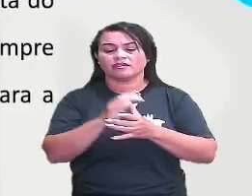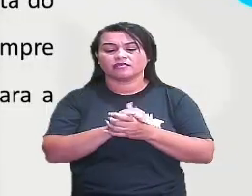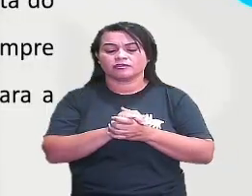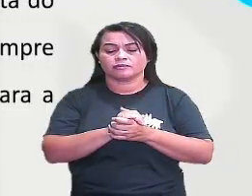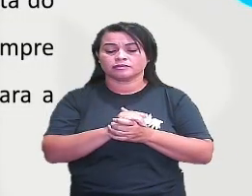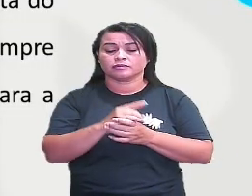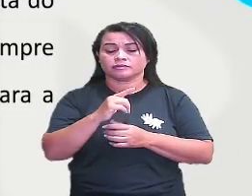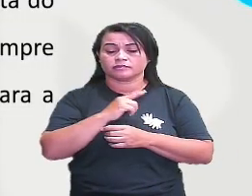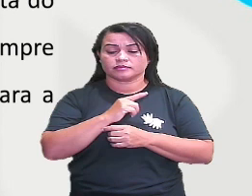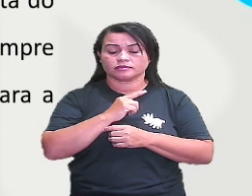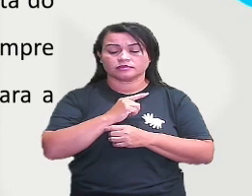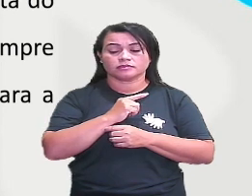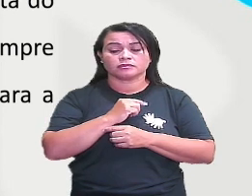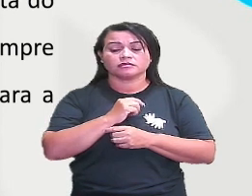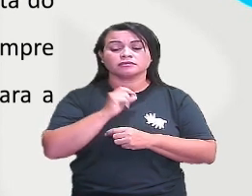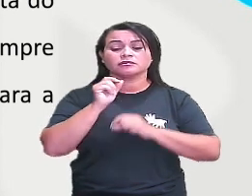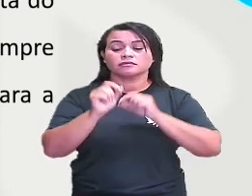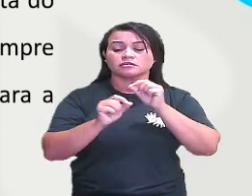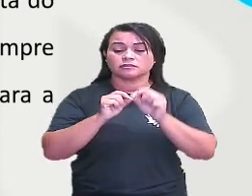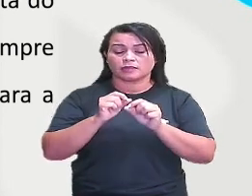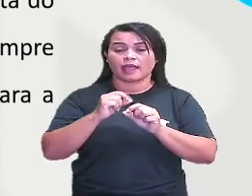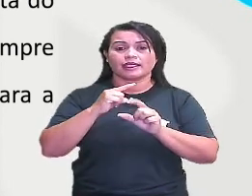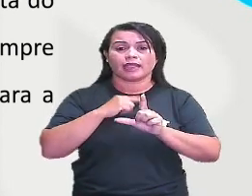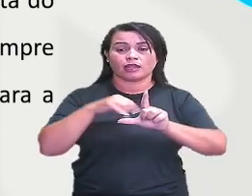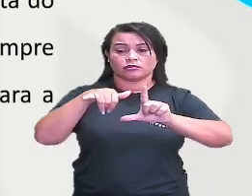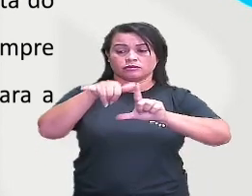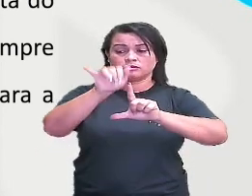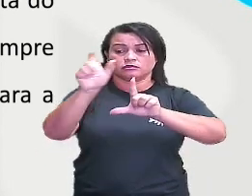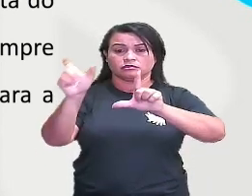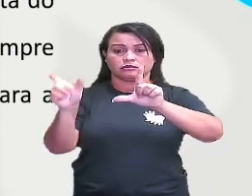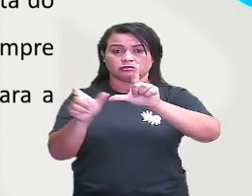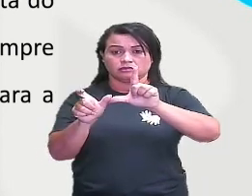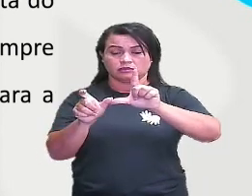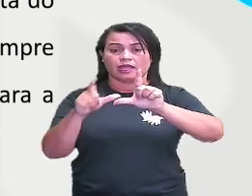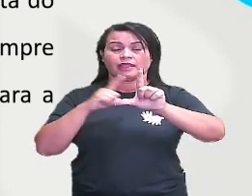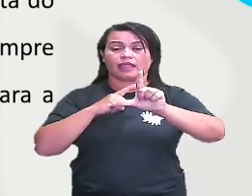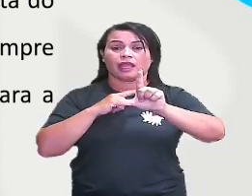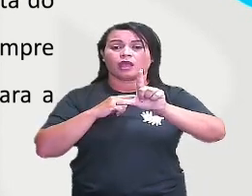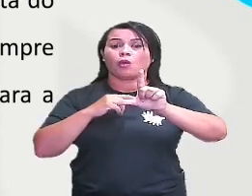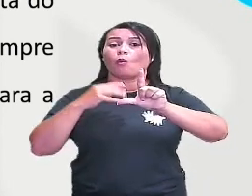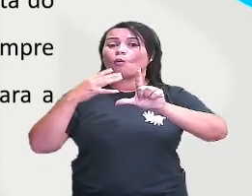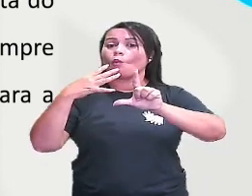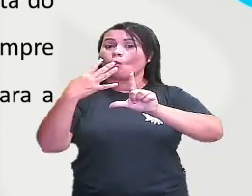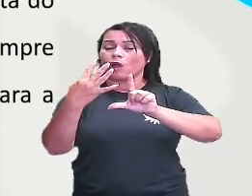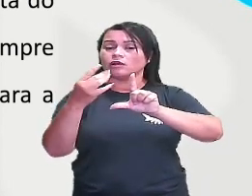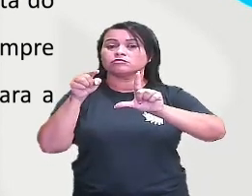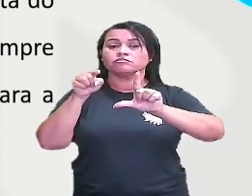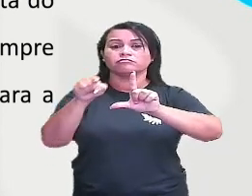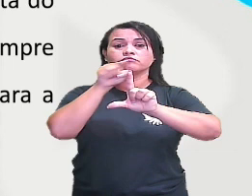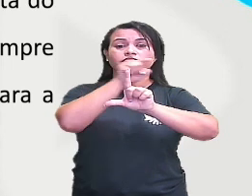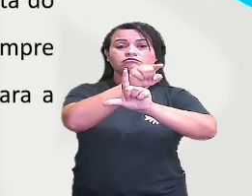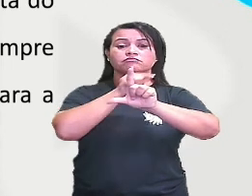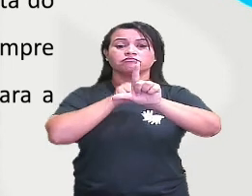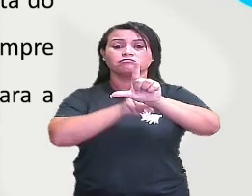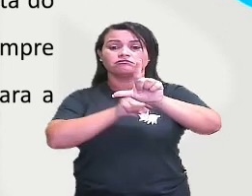dos eixos no plano formam 4 quadrantes. Veja a figura abaixo,